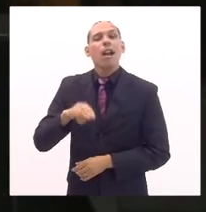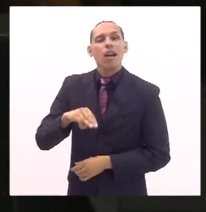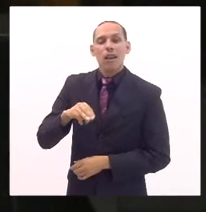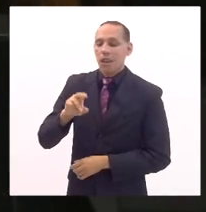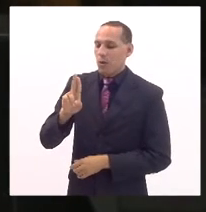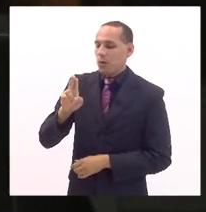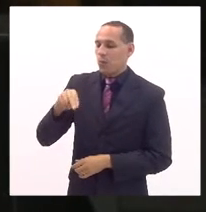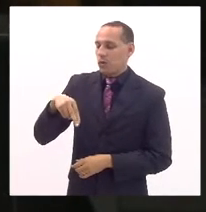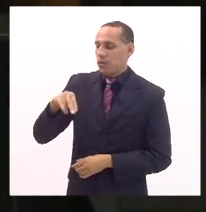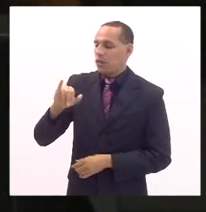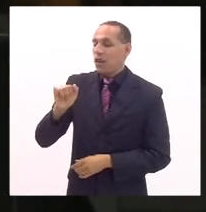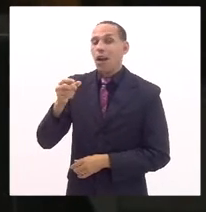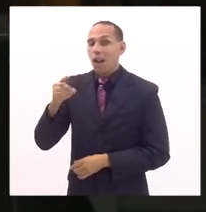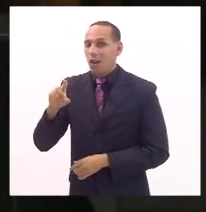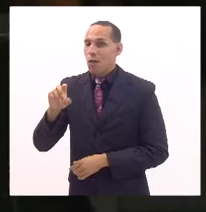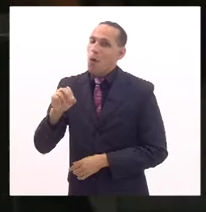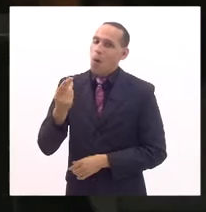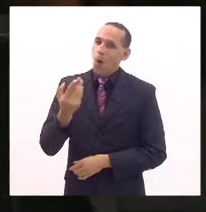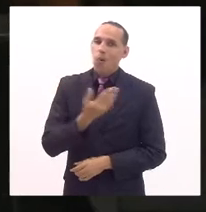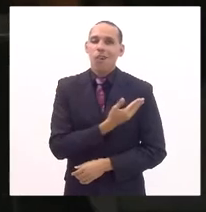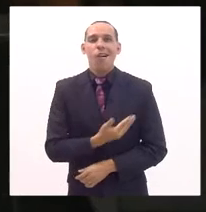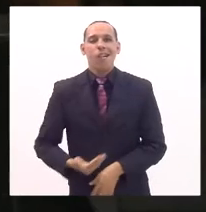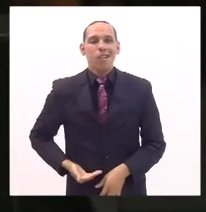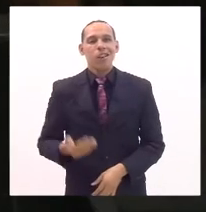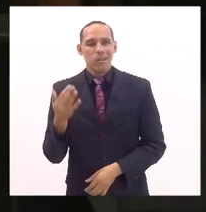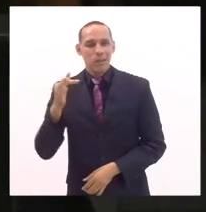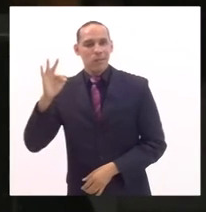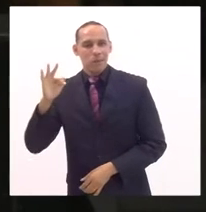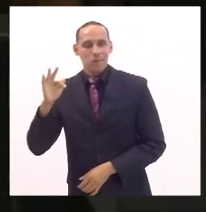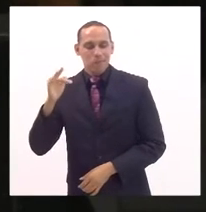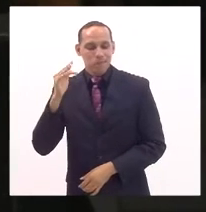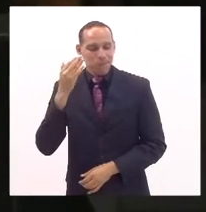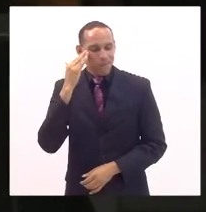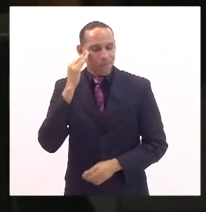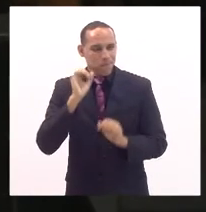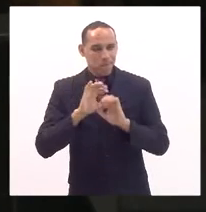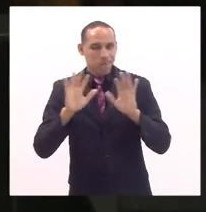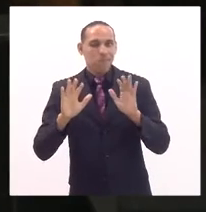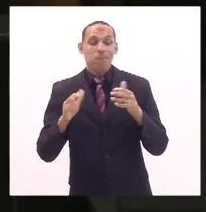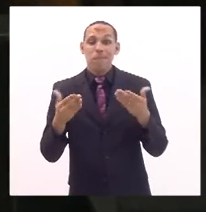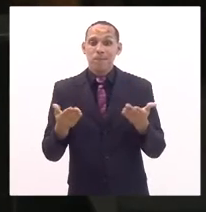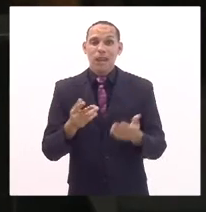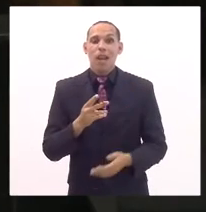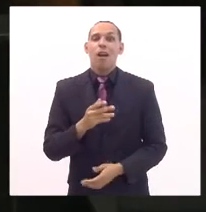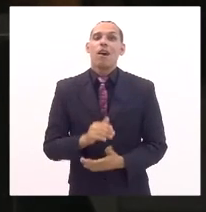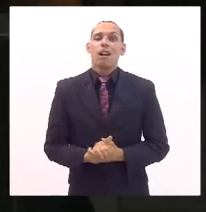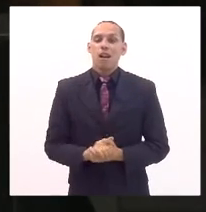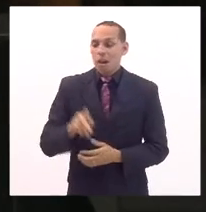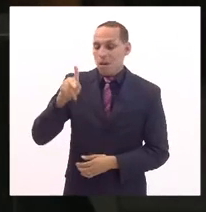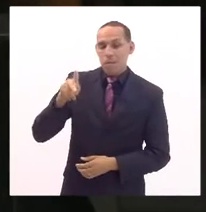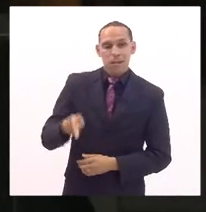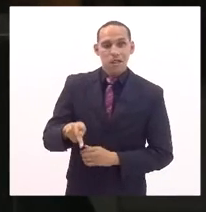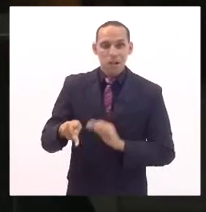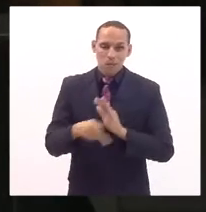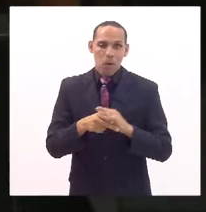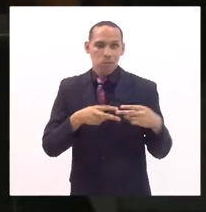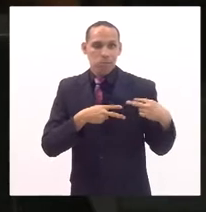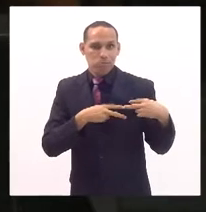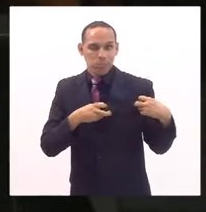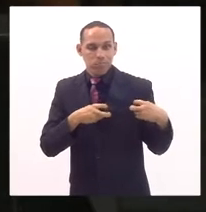É nesse governo federal o presidente da Petrobrás